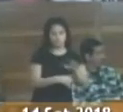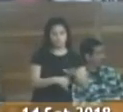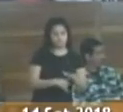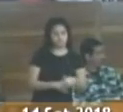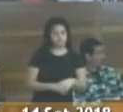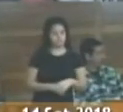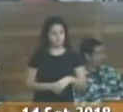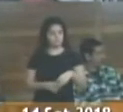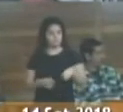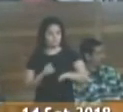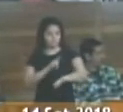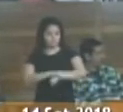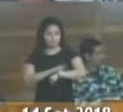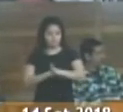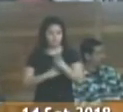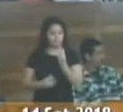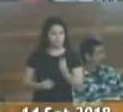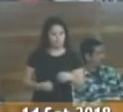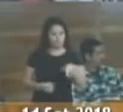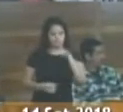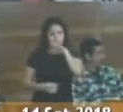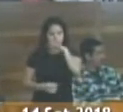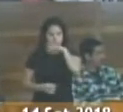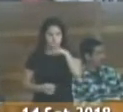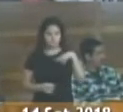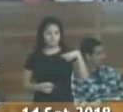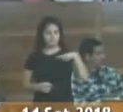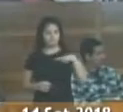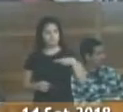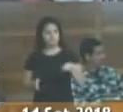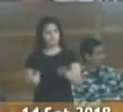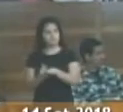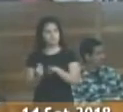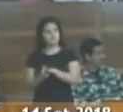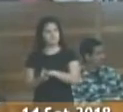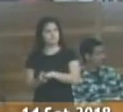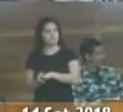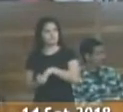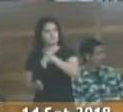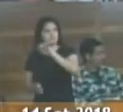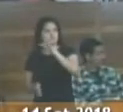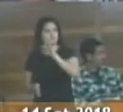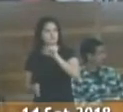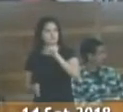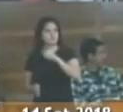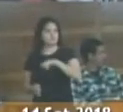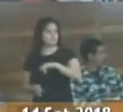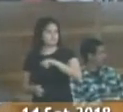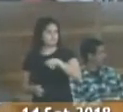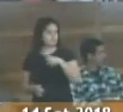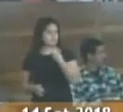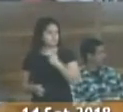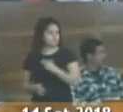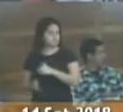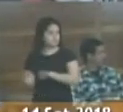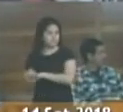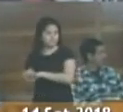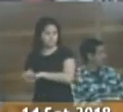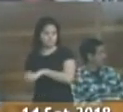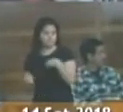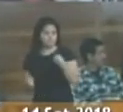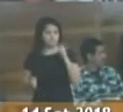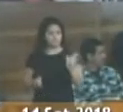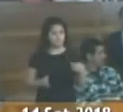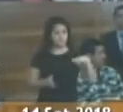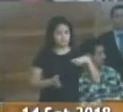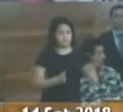muito ruim. Nós temos o nosso porto, que está já aí uma potência, nem existia, a gente já tinha o nosso porto. Nosso porto